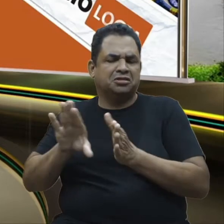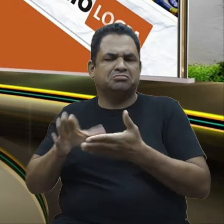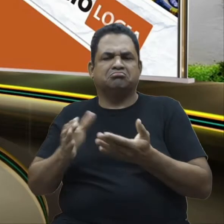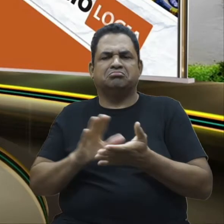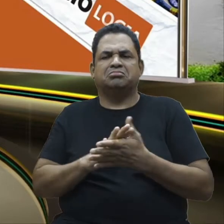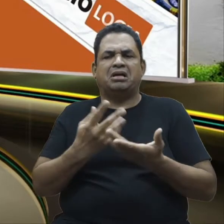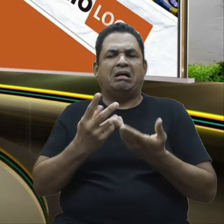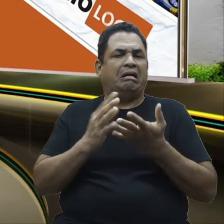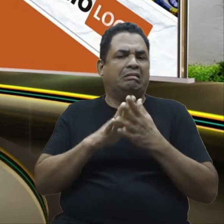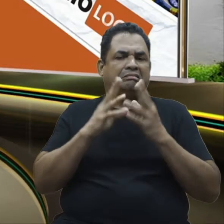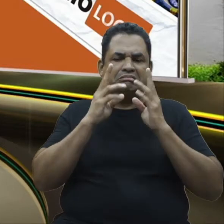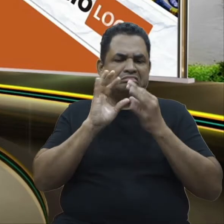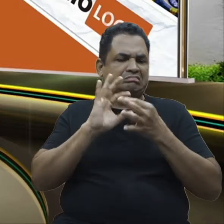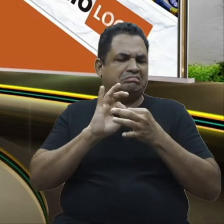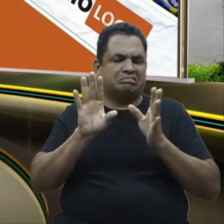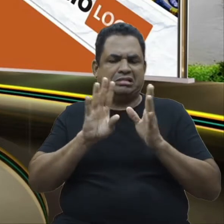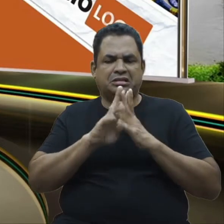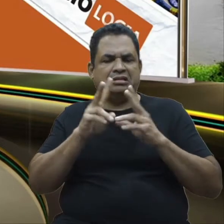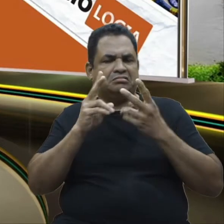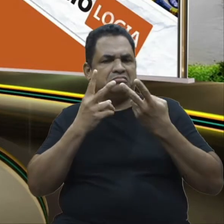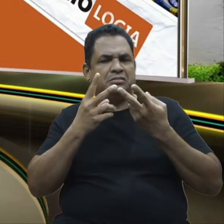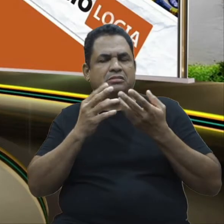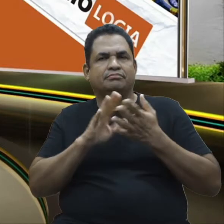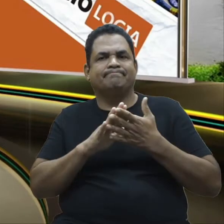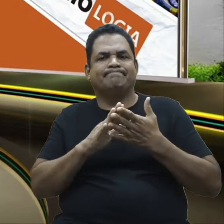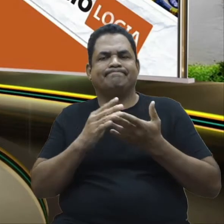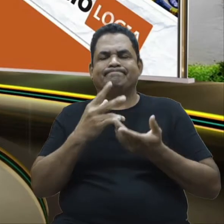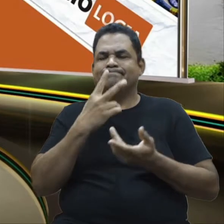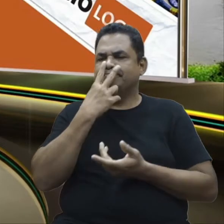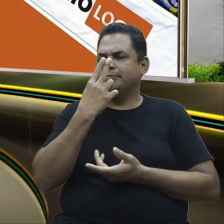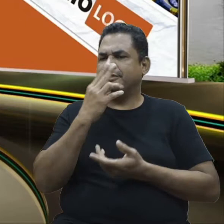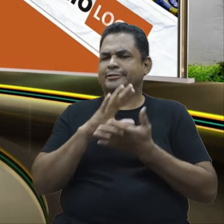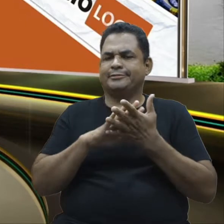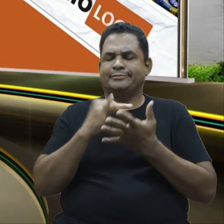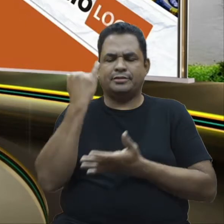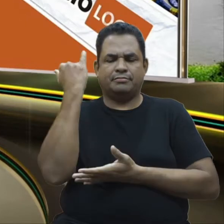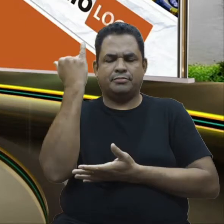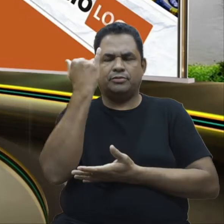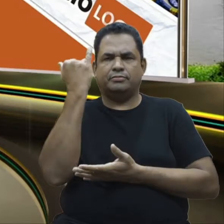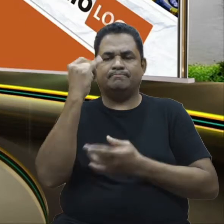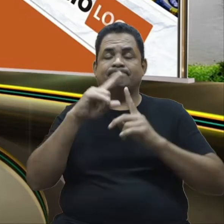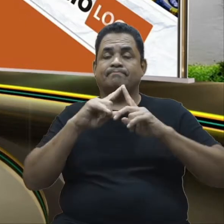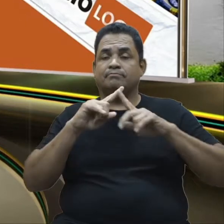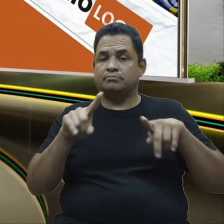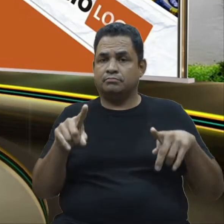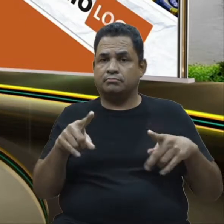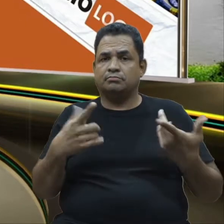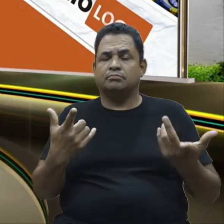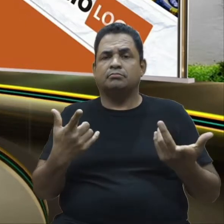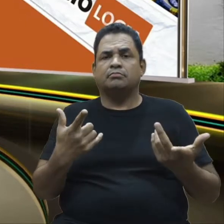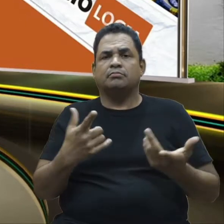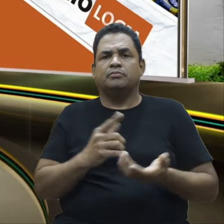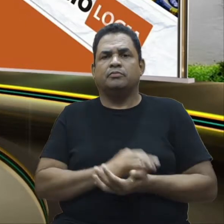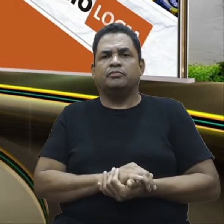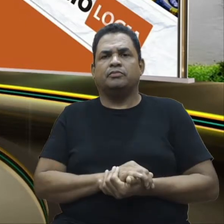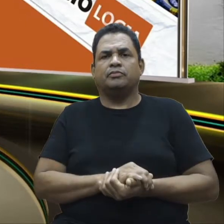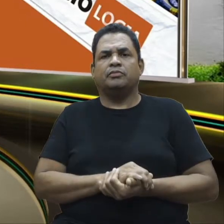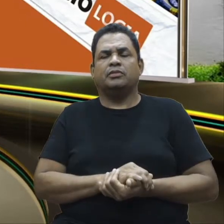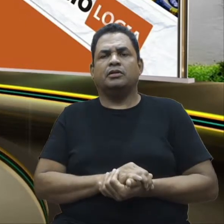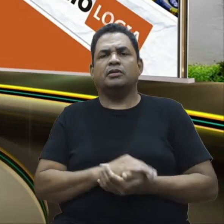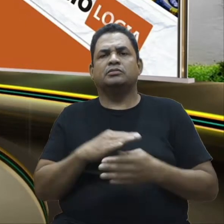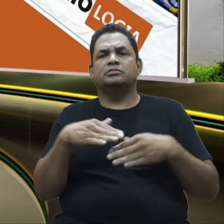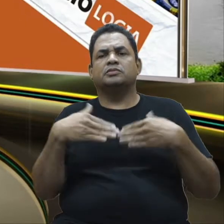muita atenção, parece não ser algo muito importante, né? Mas que